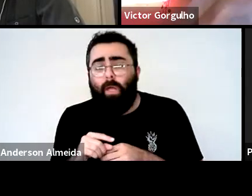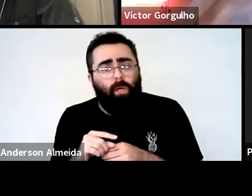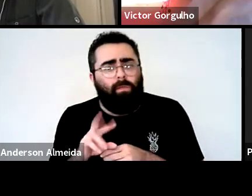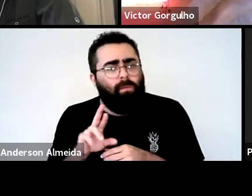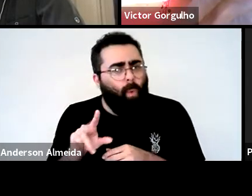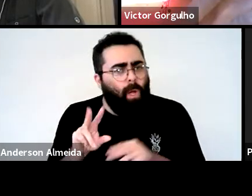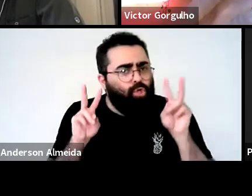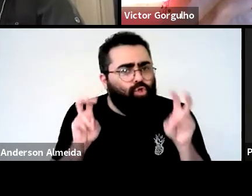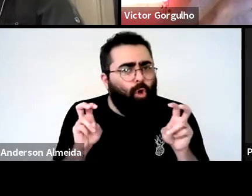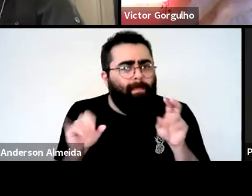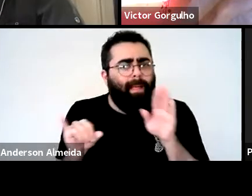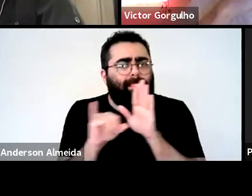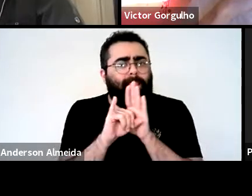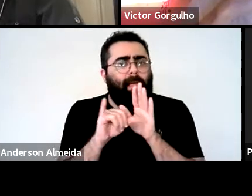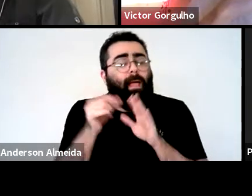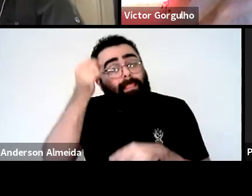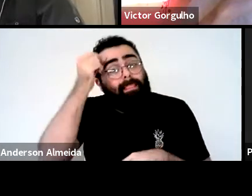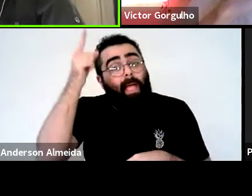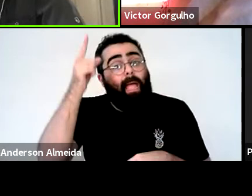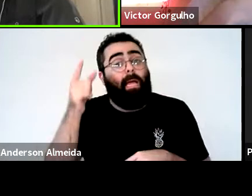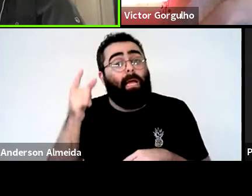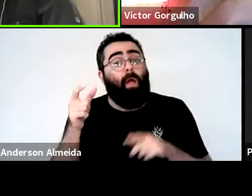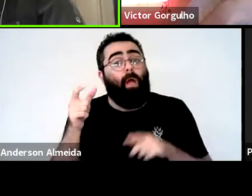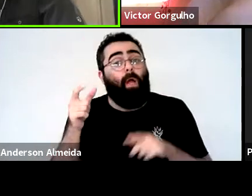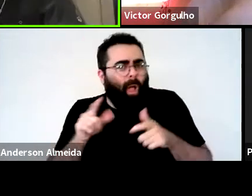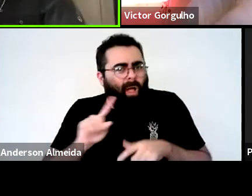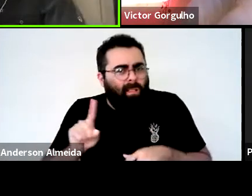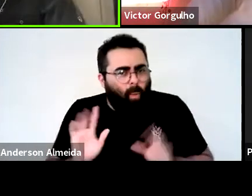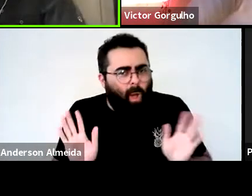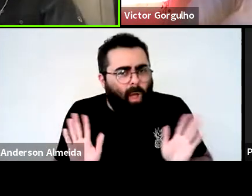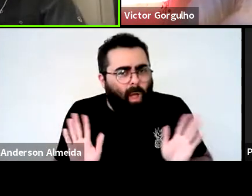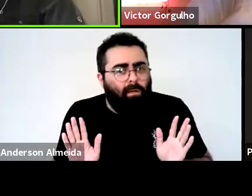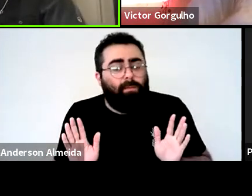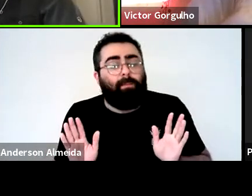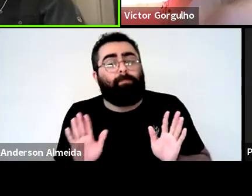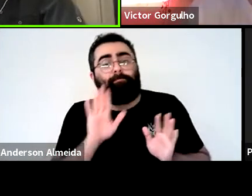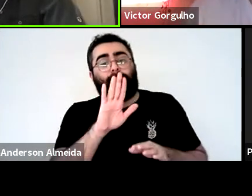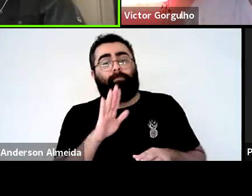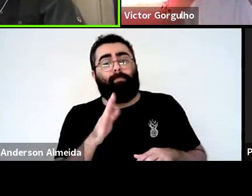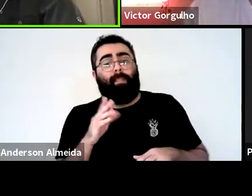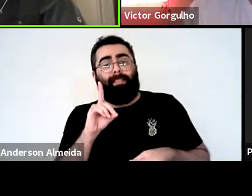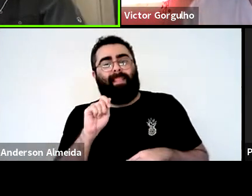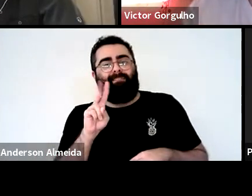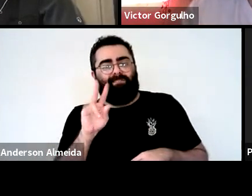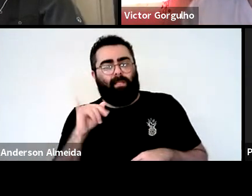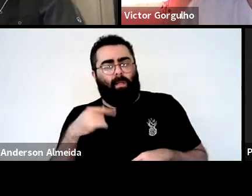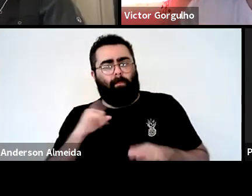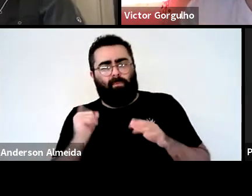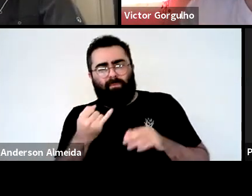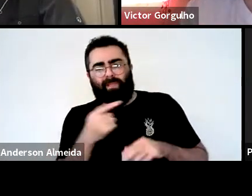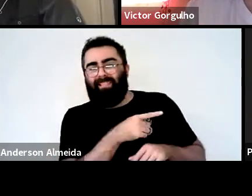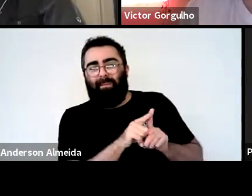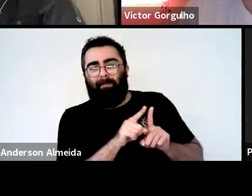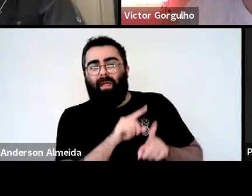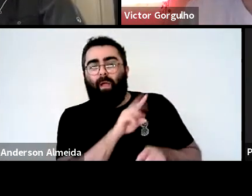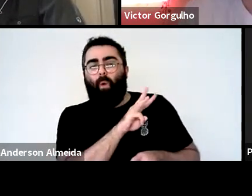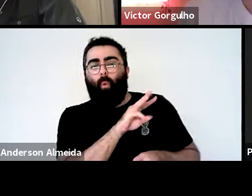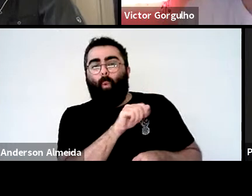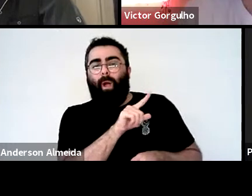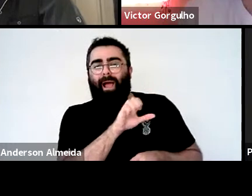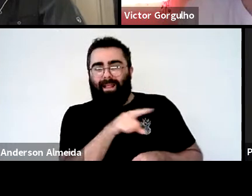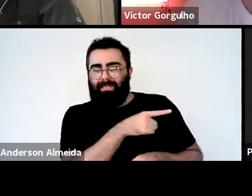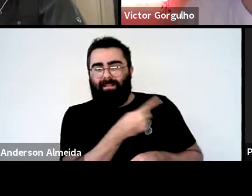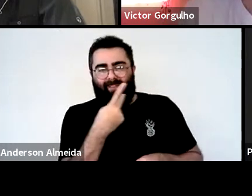Eu acho que eu falei um Essa. pouco sobre isso. Exato. Mas eu fiquei pensando, enquanto o Wallace também estava Diga.